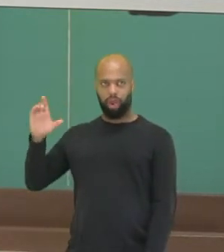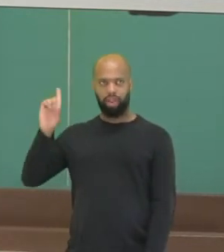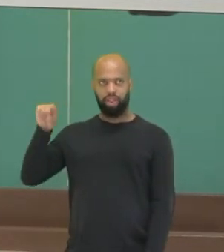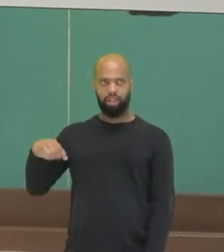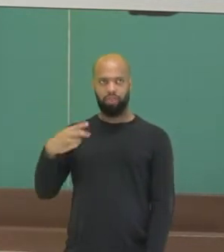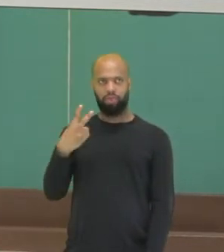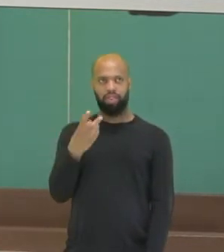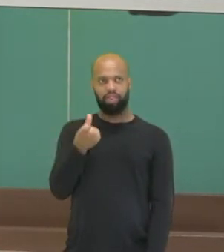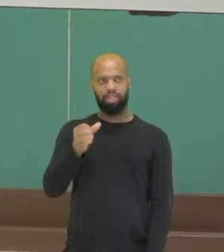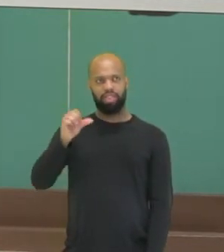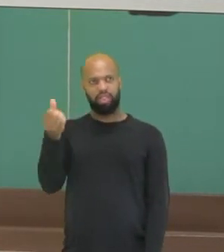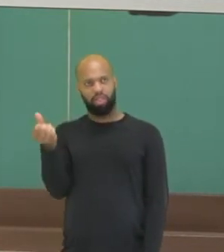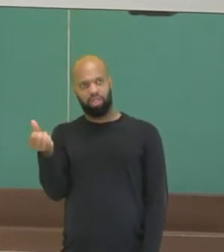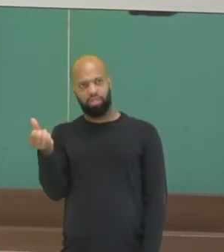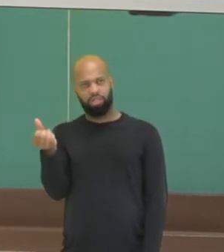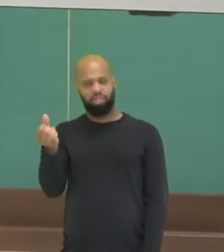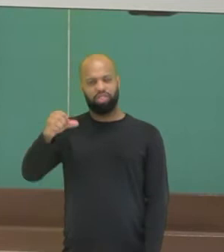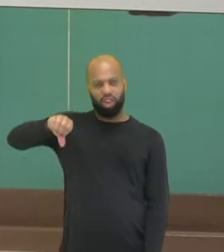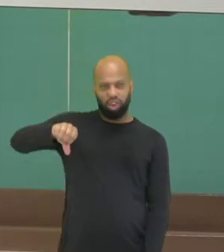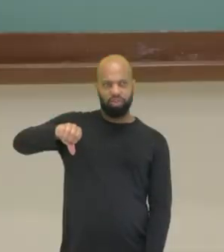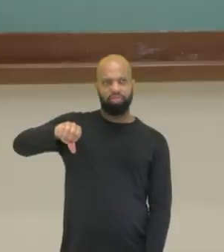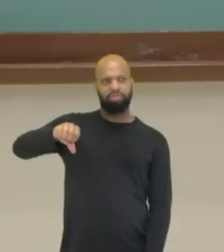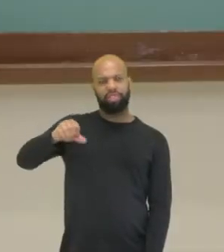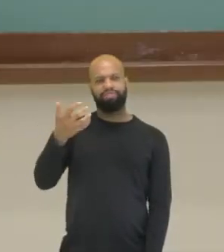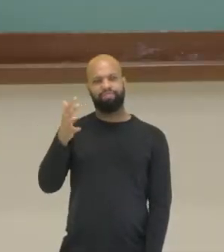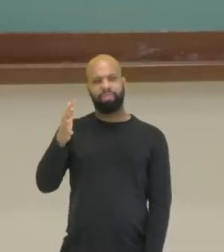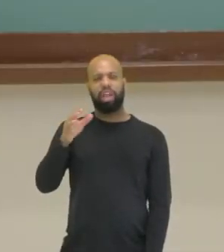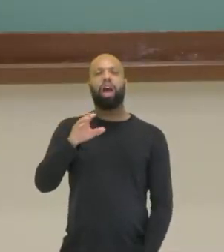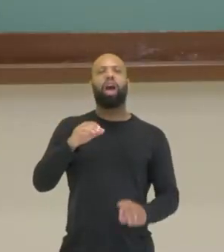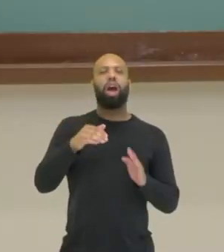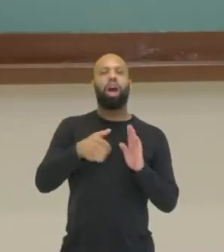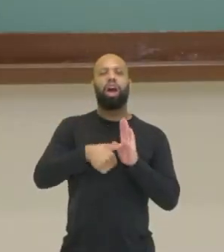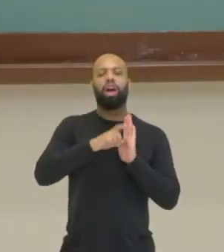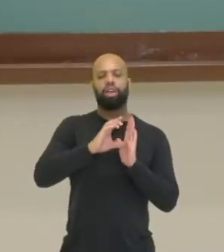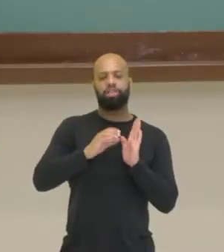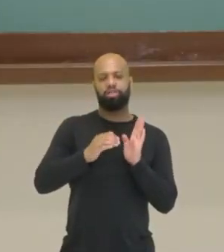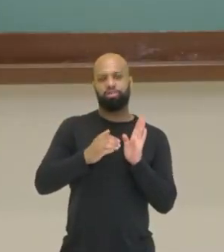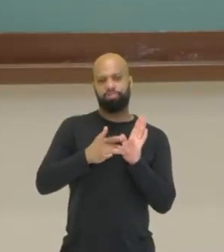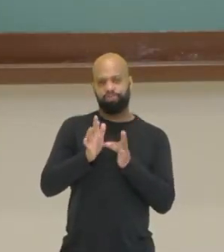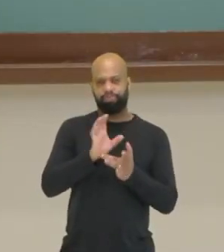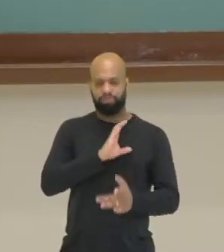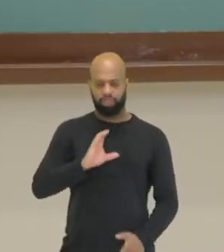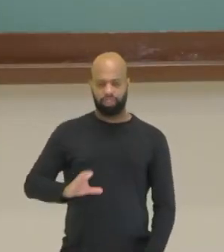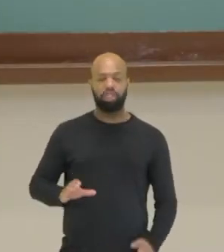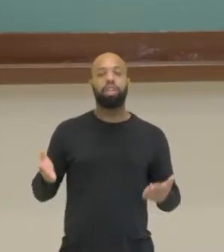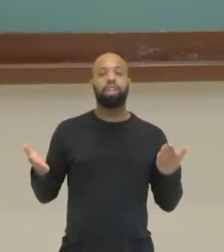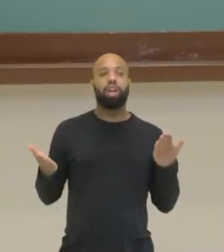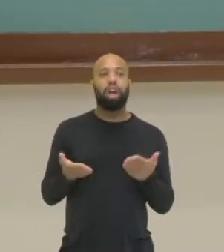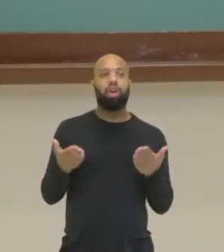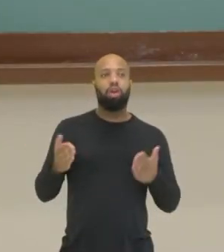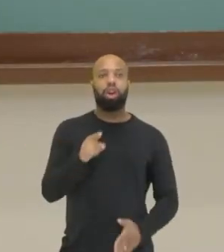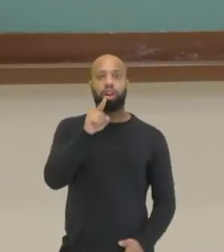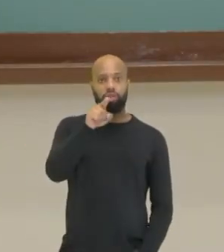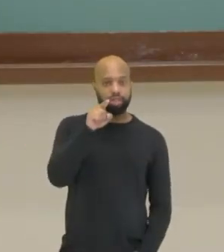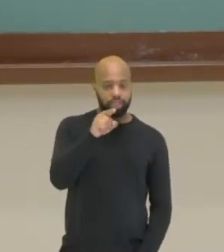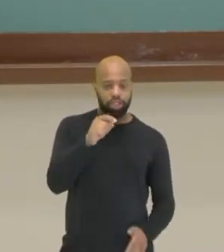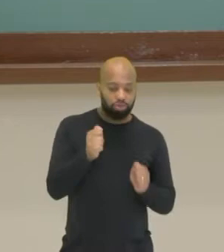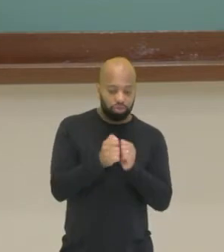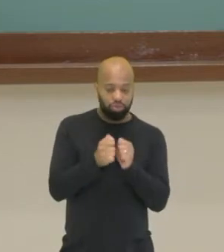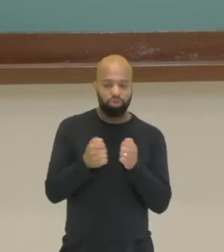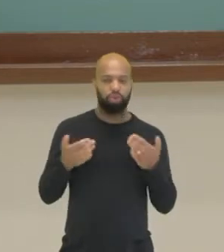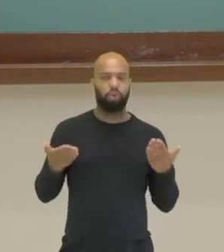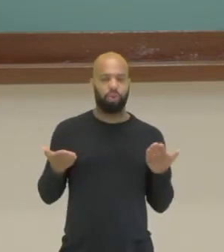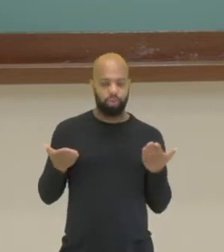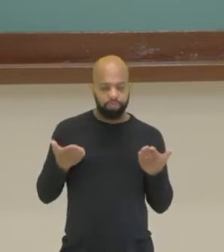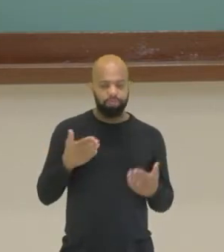a 266 a.C. Bom, eu sempre trago para vocês uma imagem, eu queria que agora vocês fossem os historiadores dessa aula. Me ajudem aí, galerinha